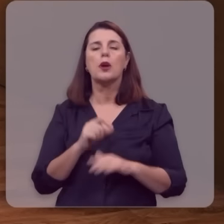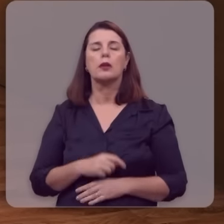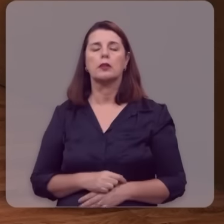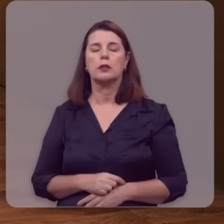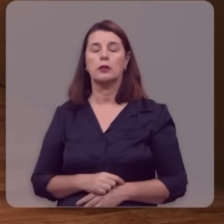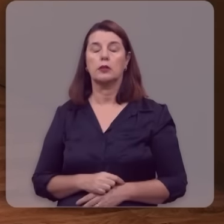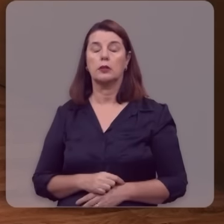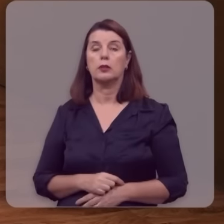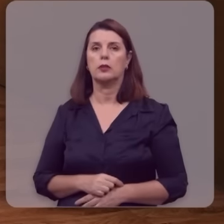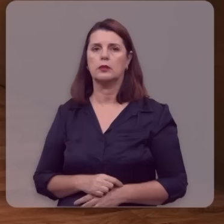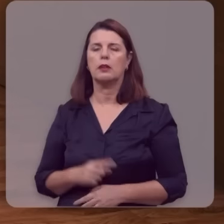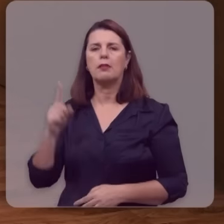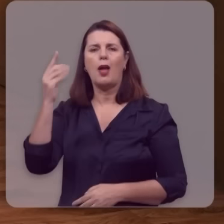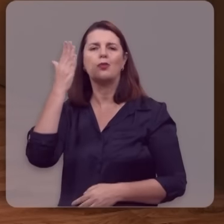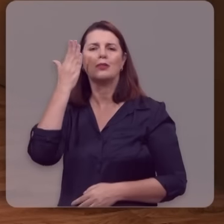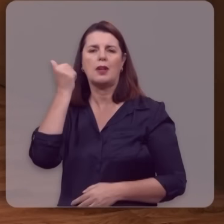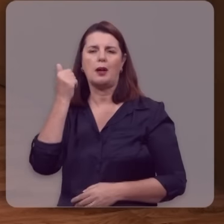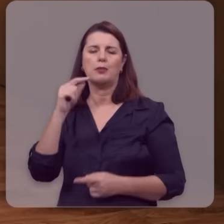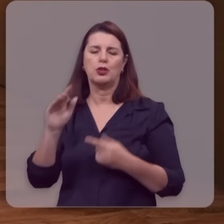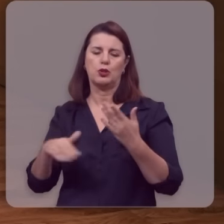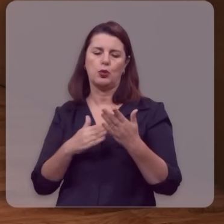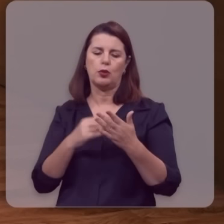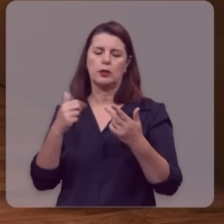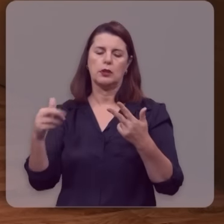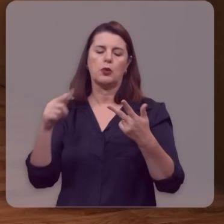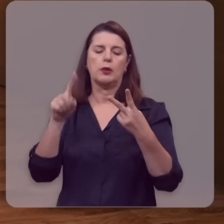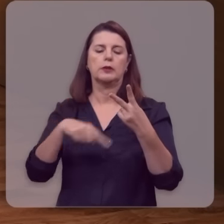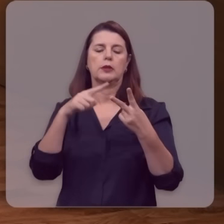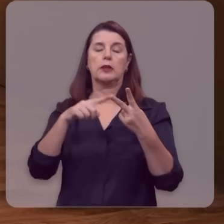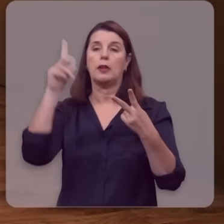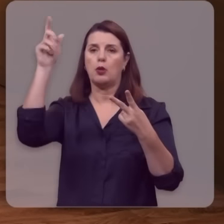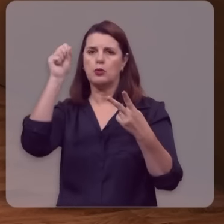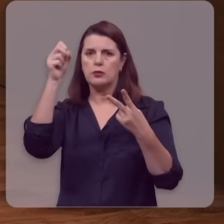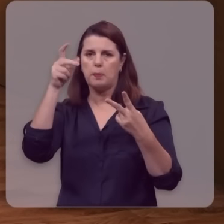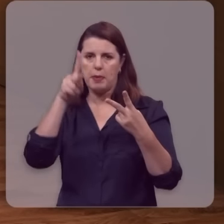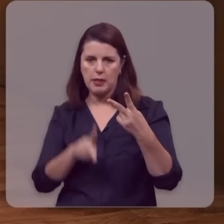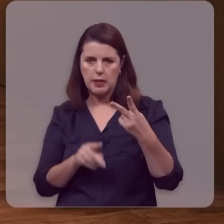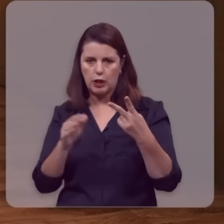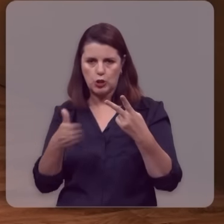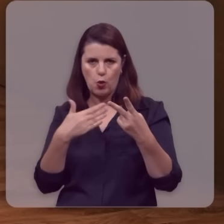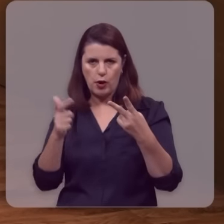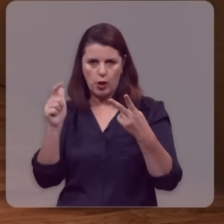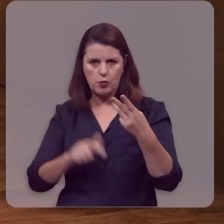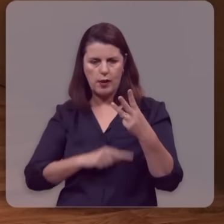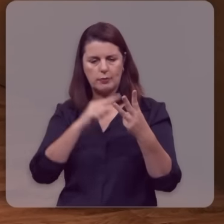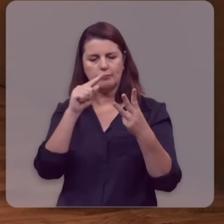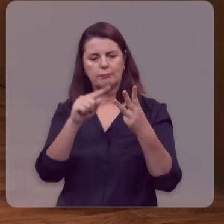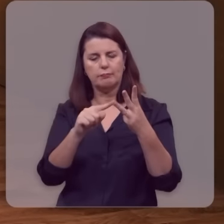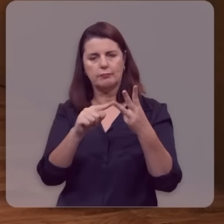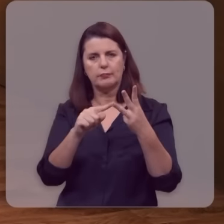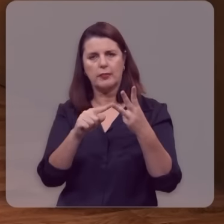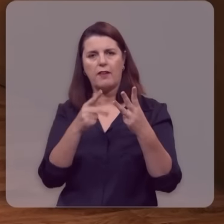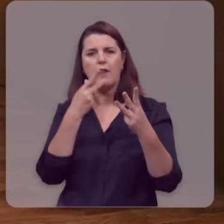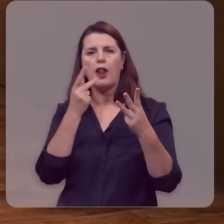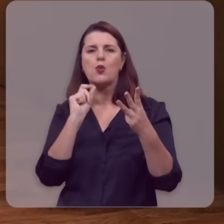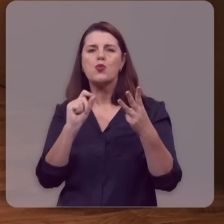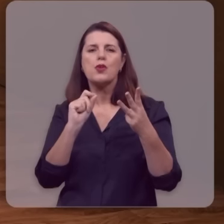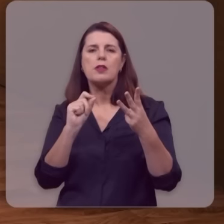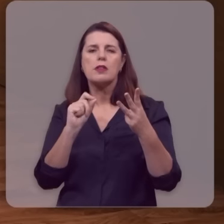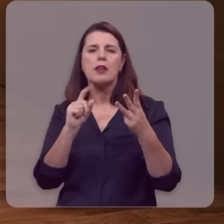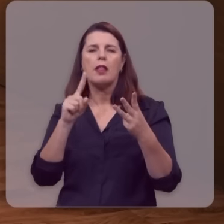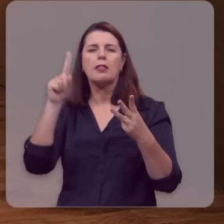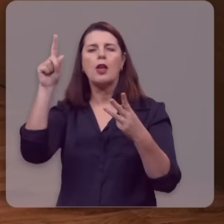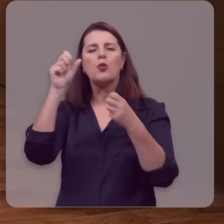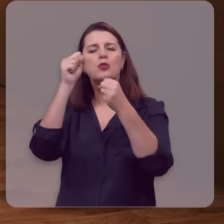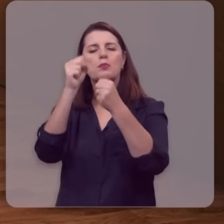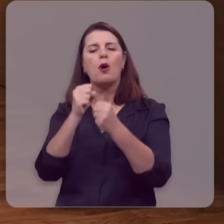a onisciência de Deus destaca a onipresença de Deus e a partir de agora ele vai destacar a